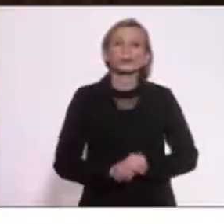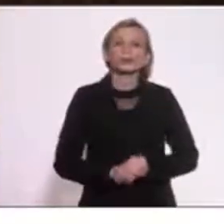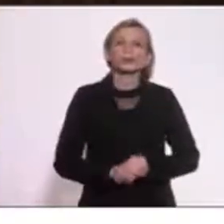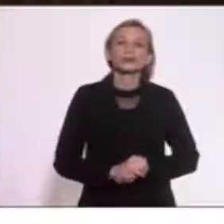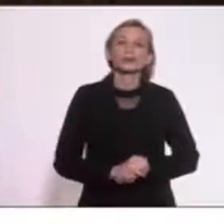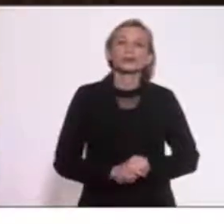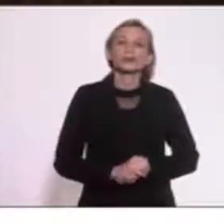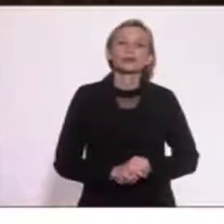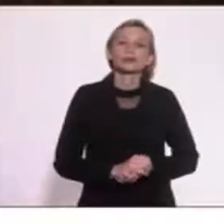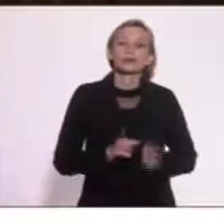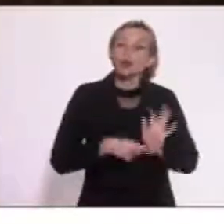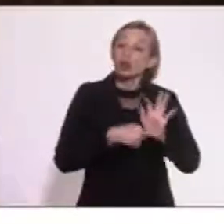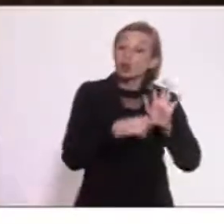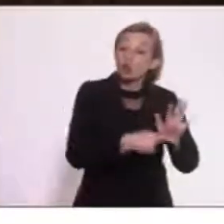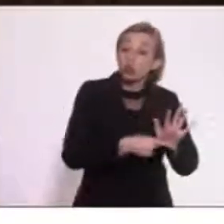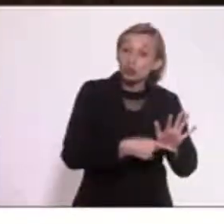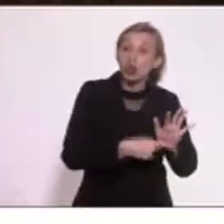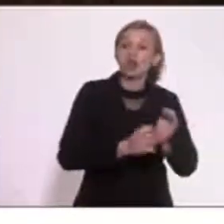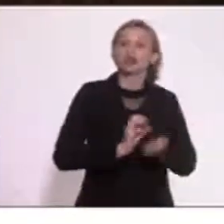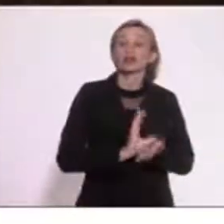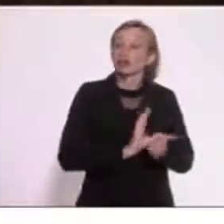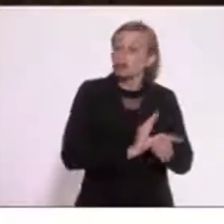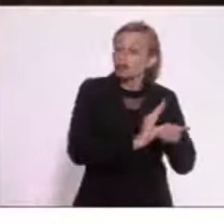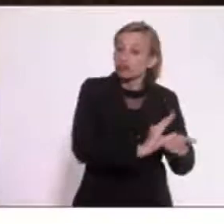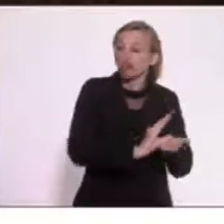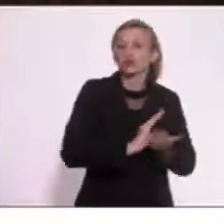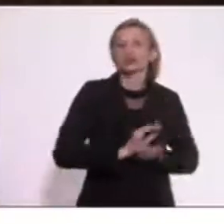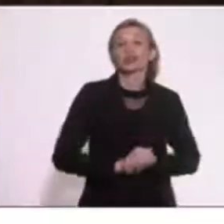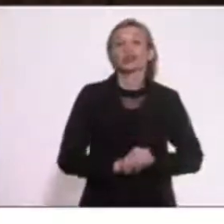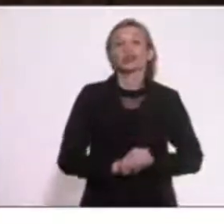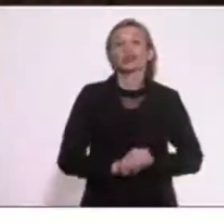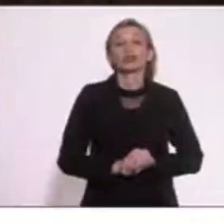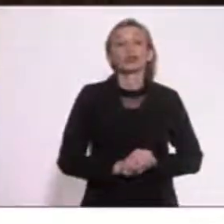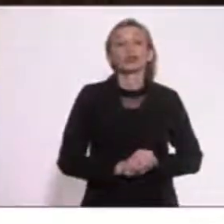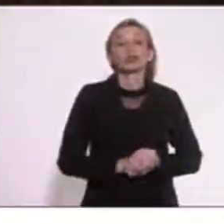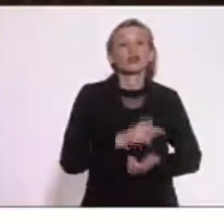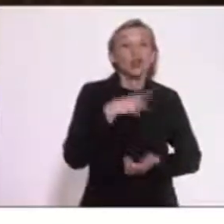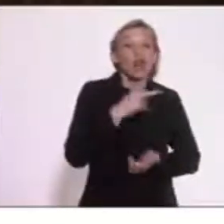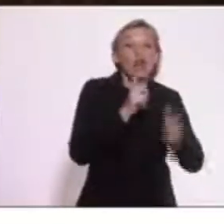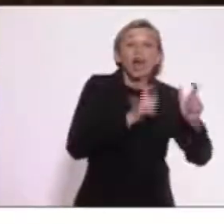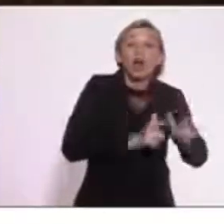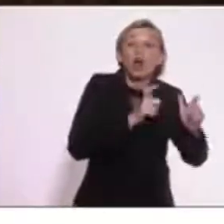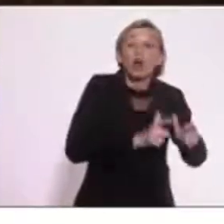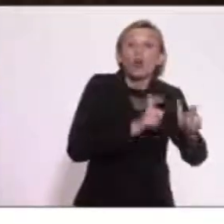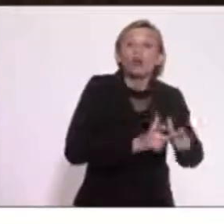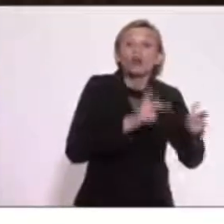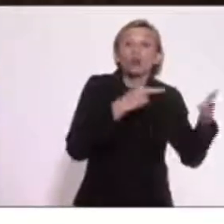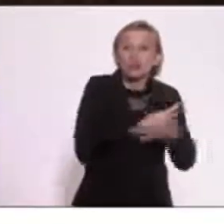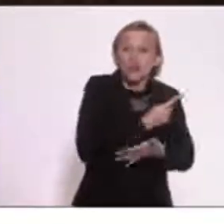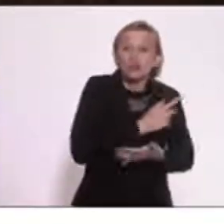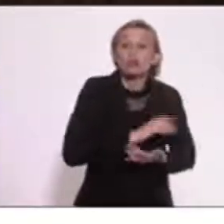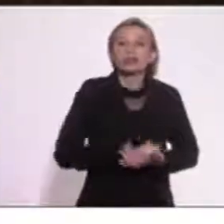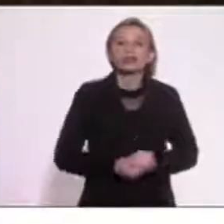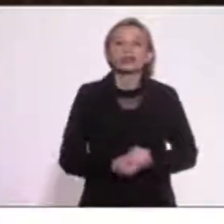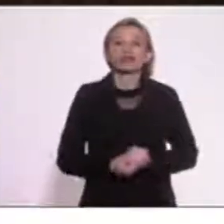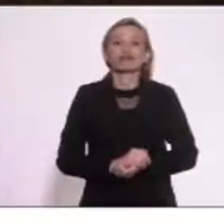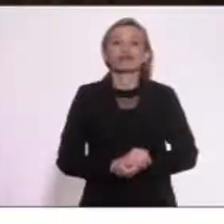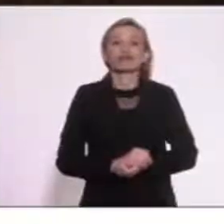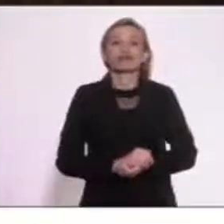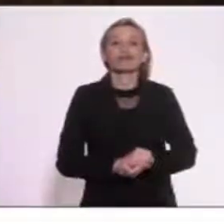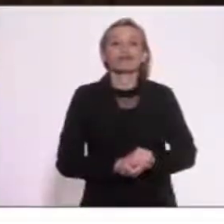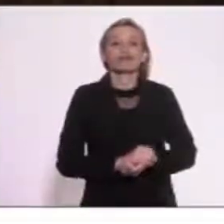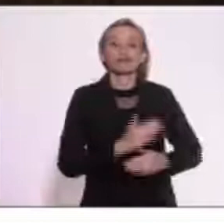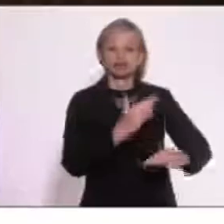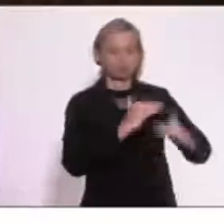para nortear as despesas, ou seja, dizer onde elas se realizarão, retrocede